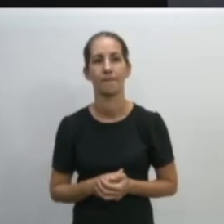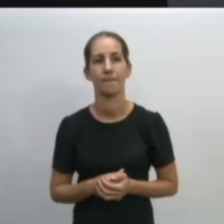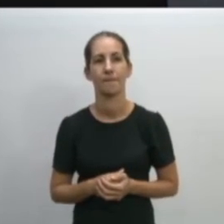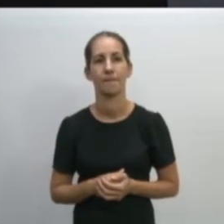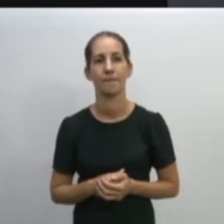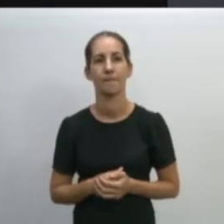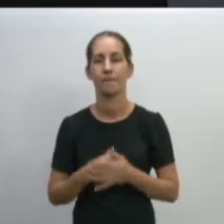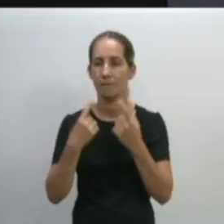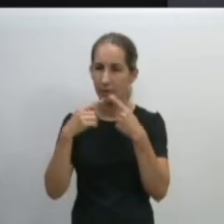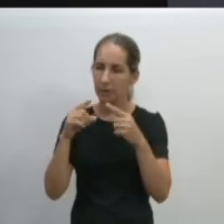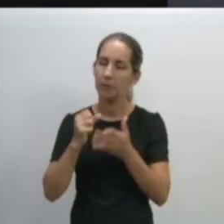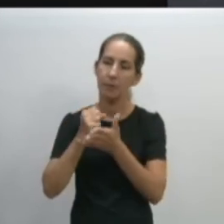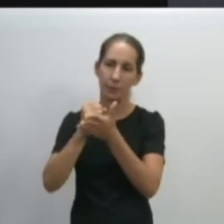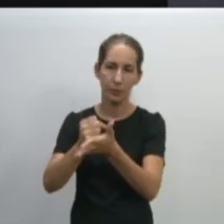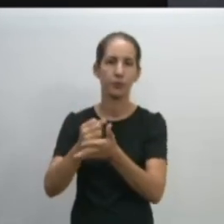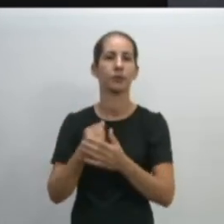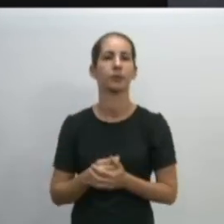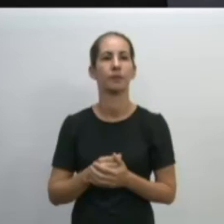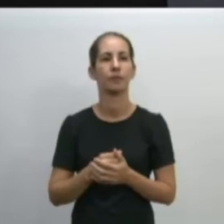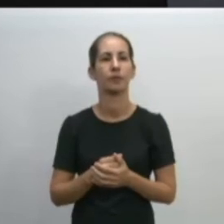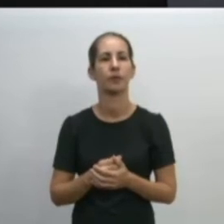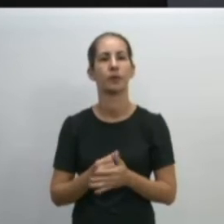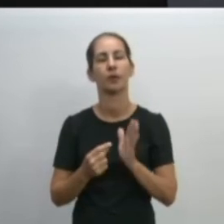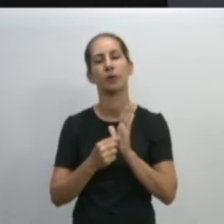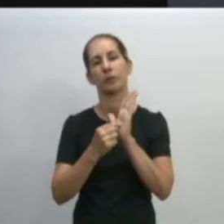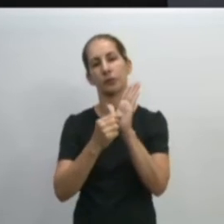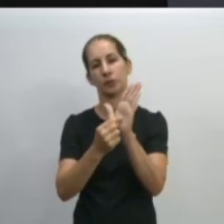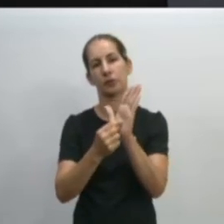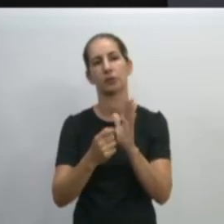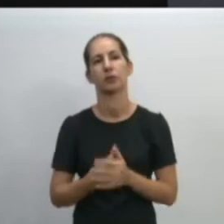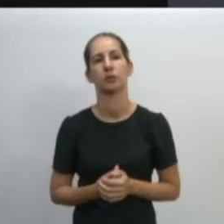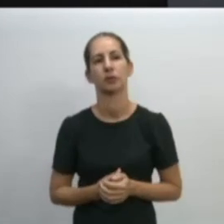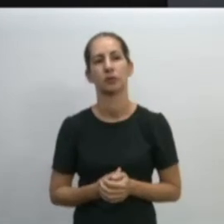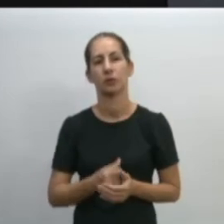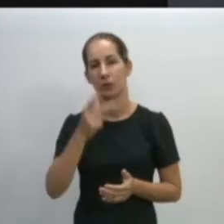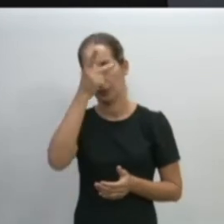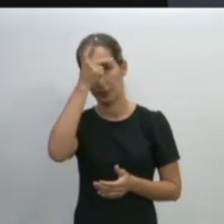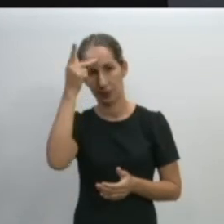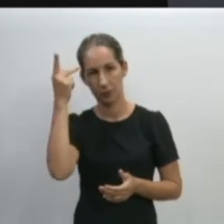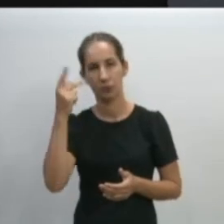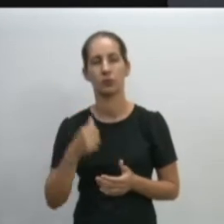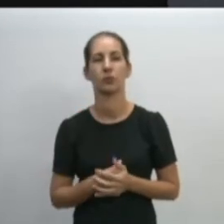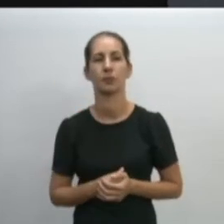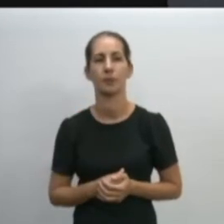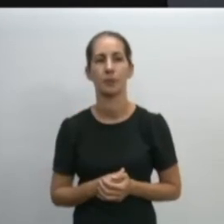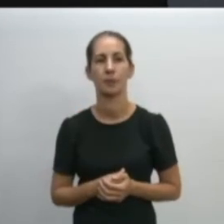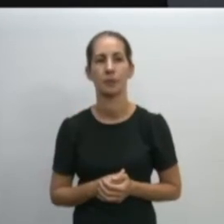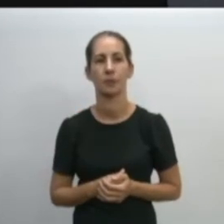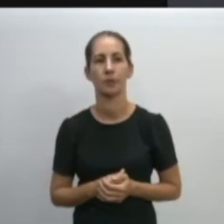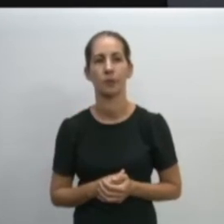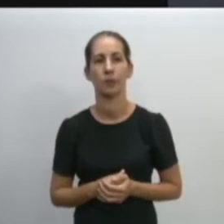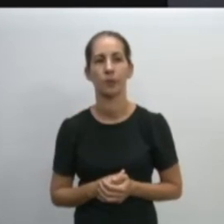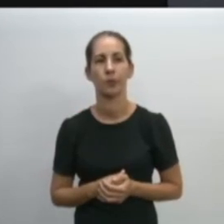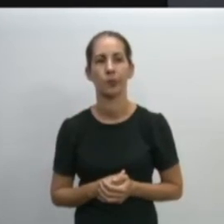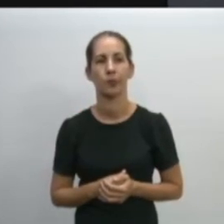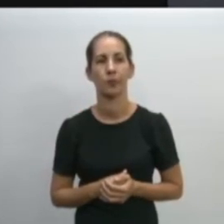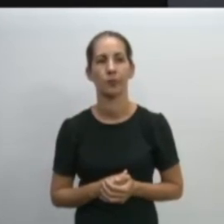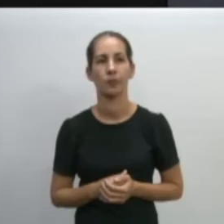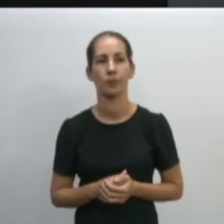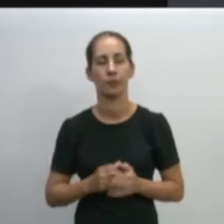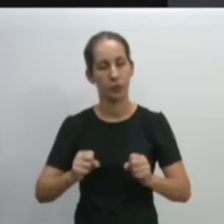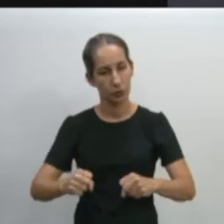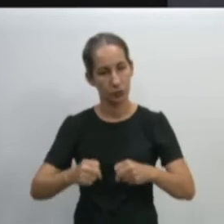e críticas construtivas. Ele tem demonstrado ser uma pessoa que realmente